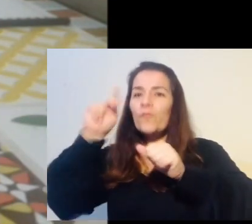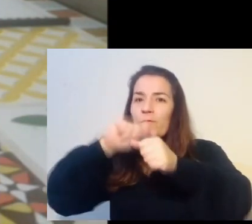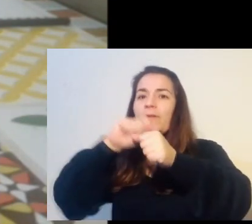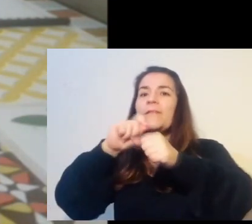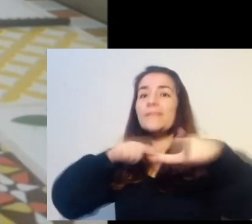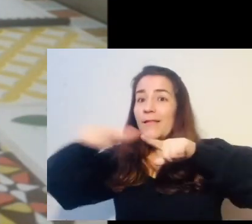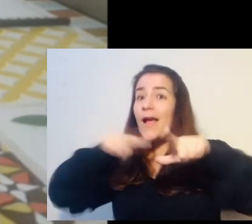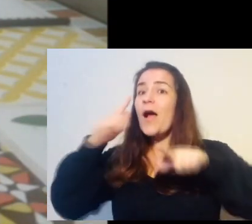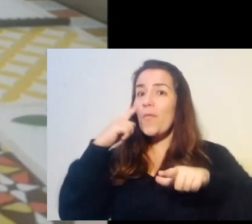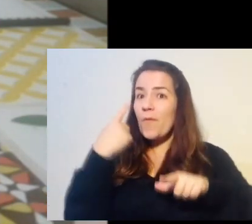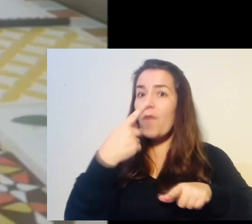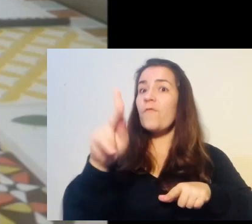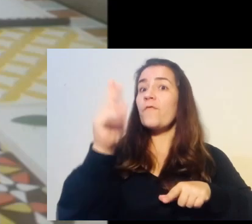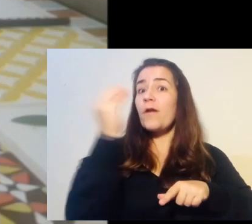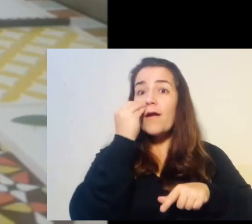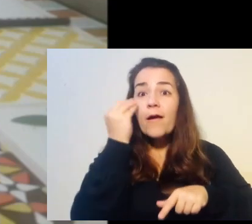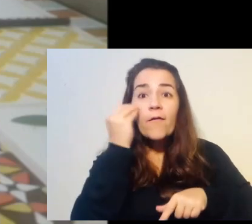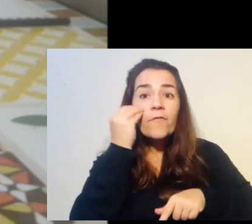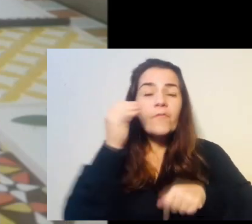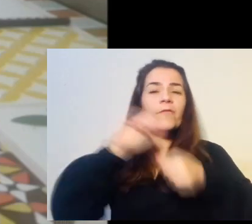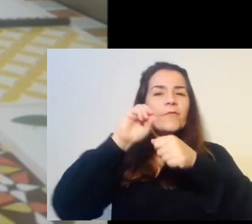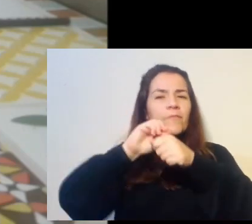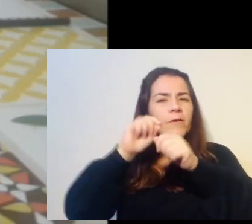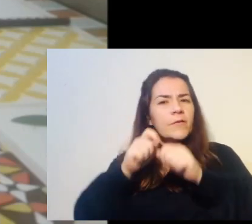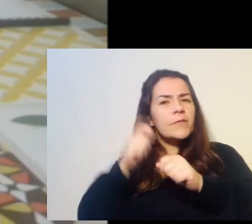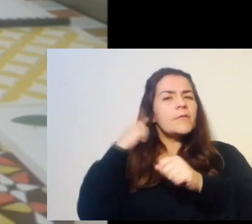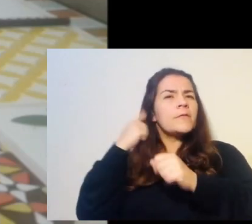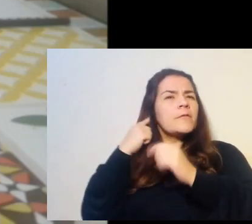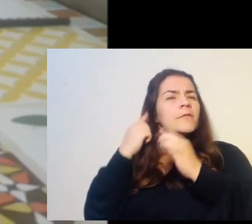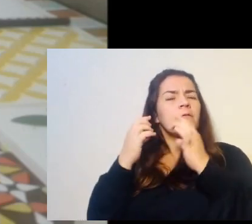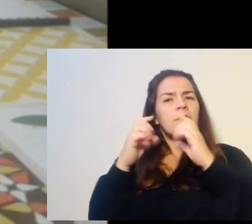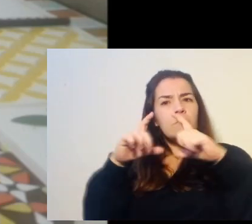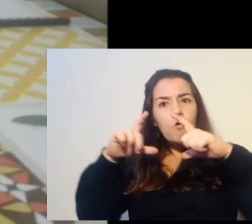trabalhar com isso, então mais grosso vai ser mais grave,